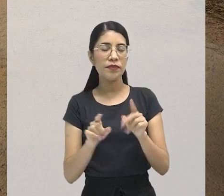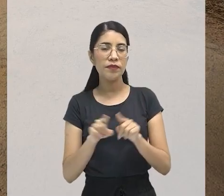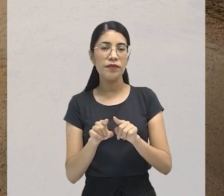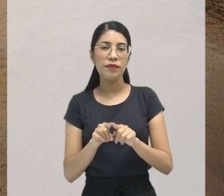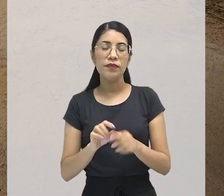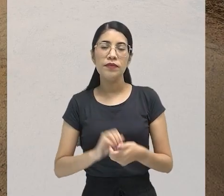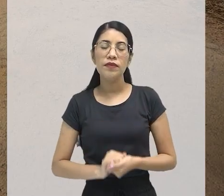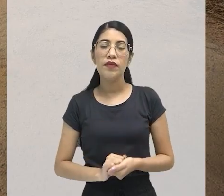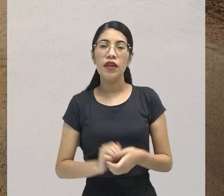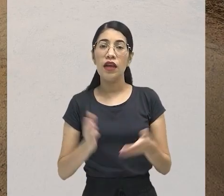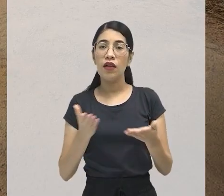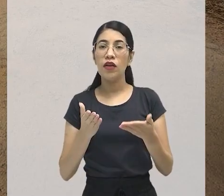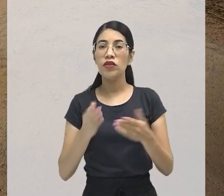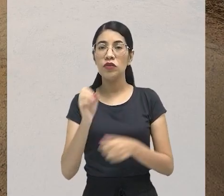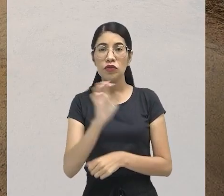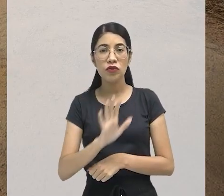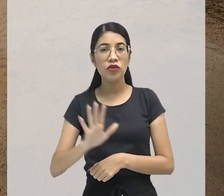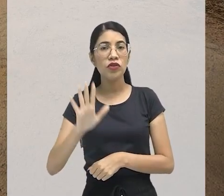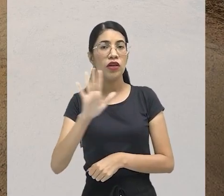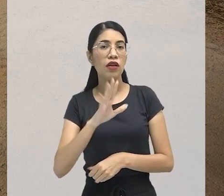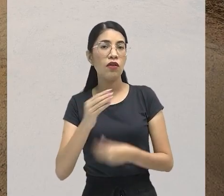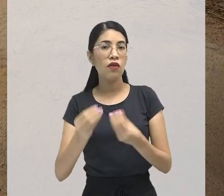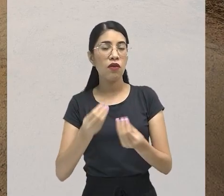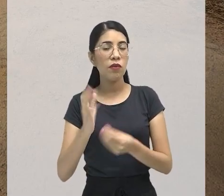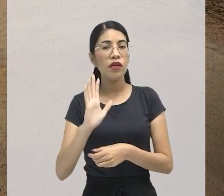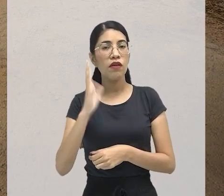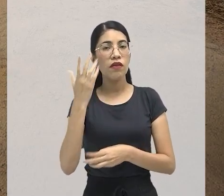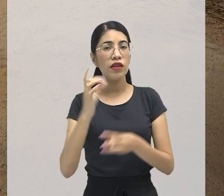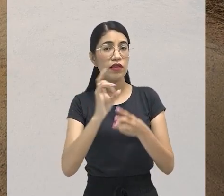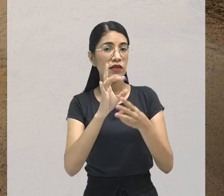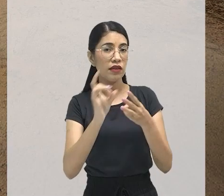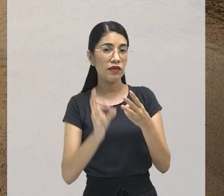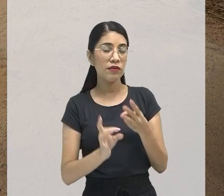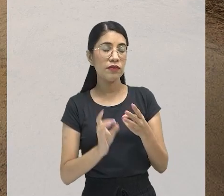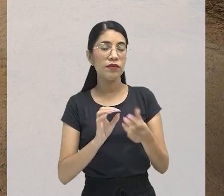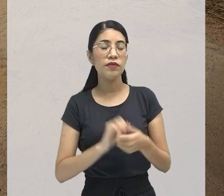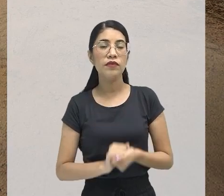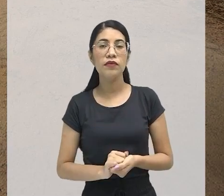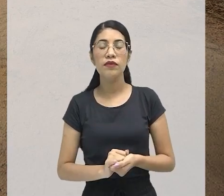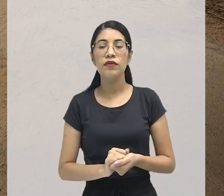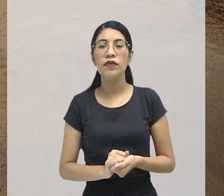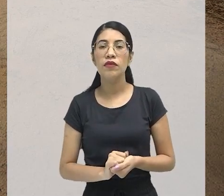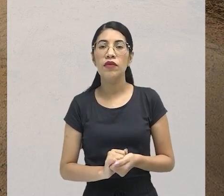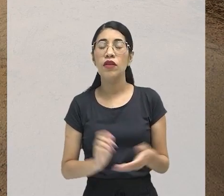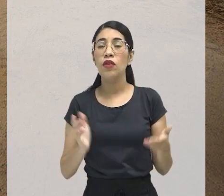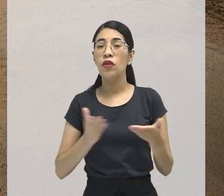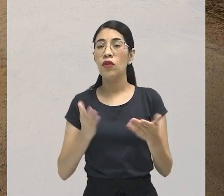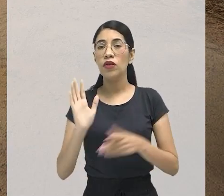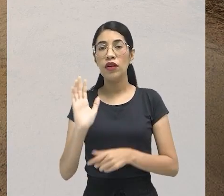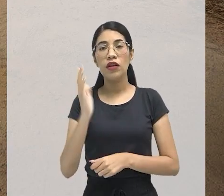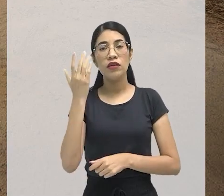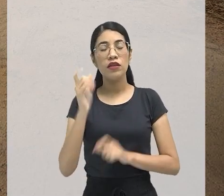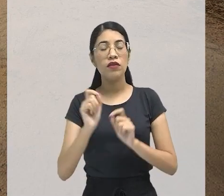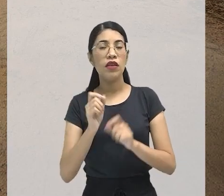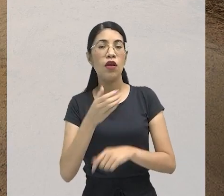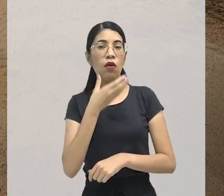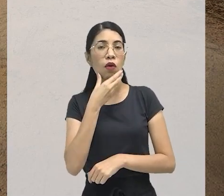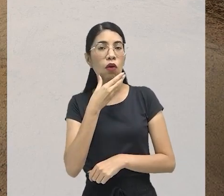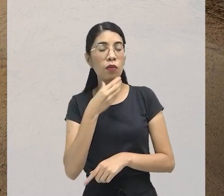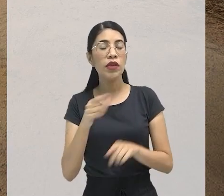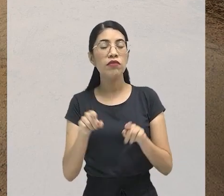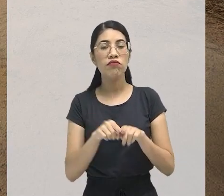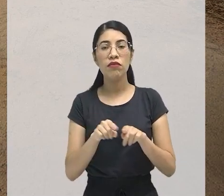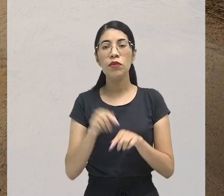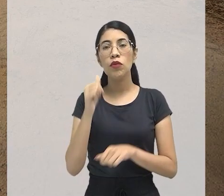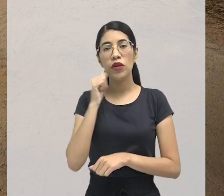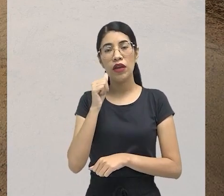detalhezinho. Isso aqui nós estamos falando de uma forma geral, ok? Na atualidade, é realizada, né, por homens e